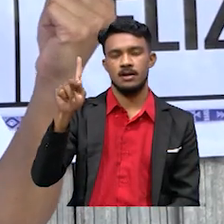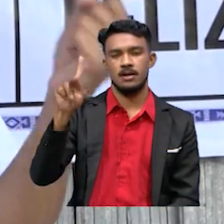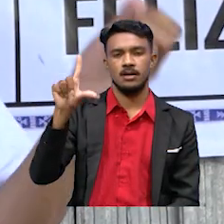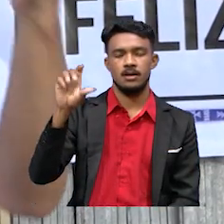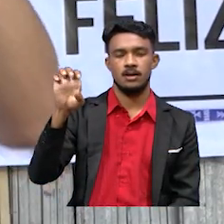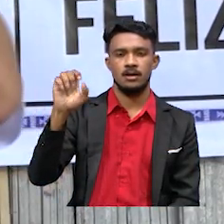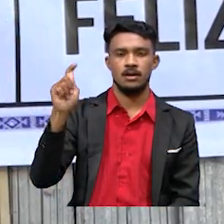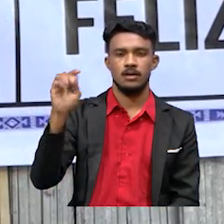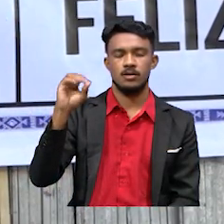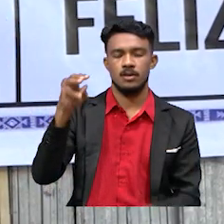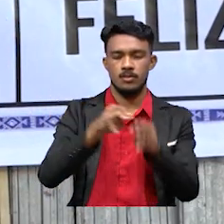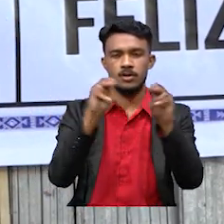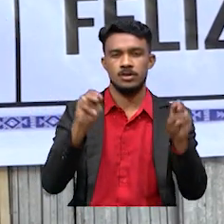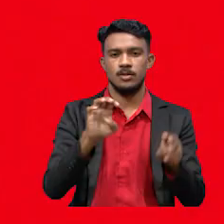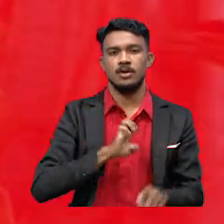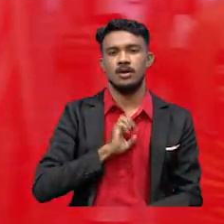Hermera.